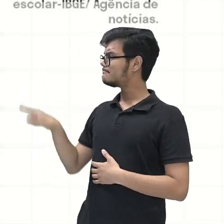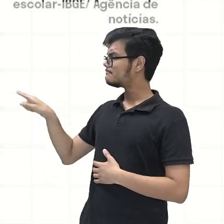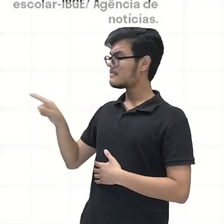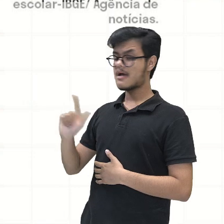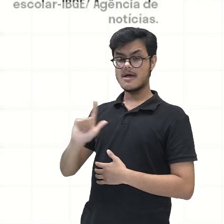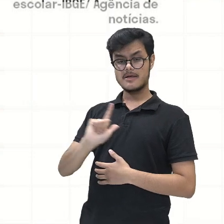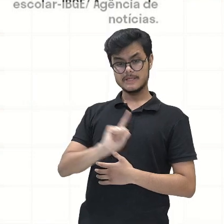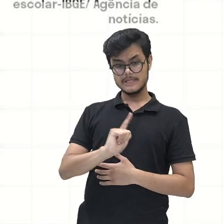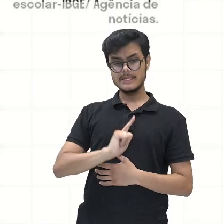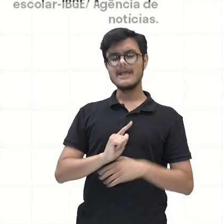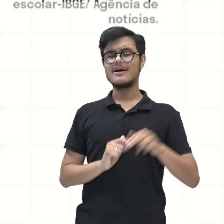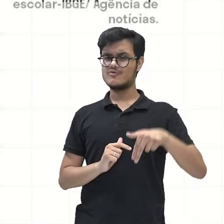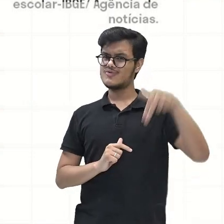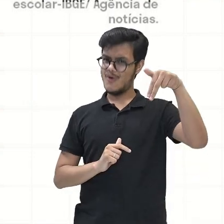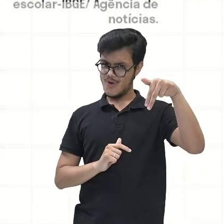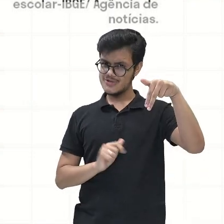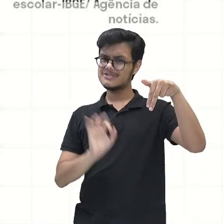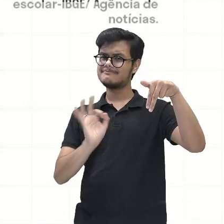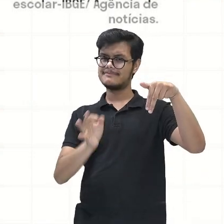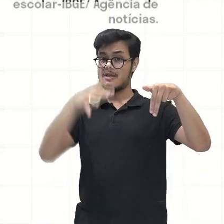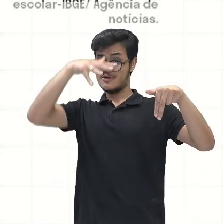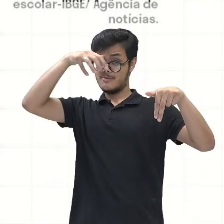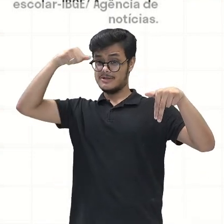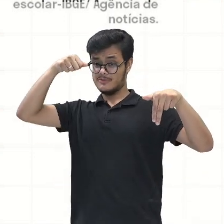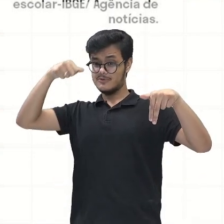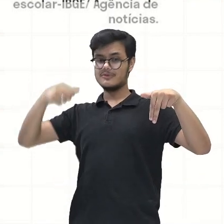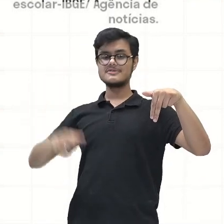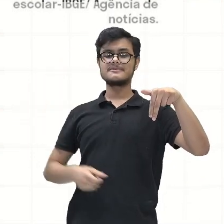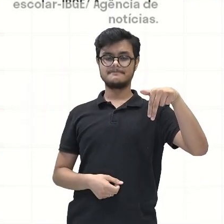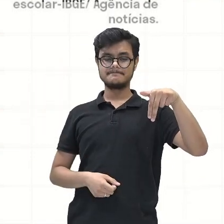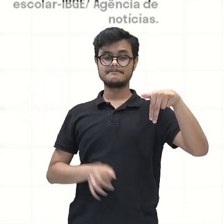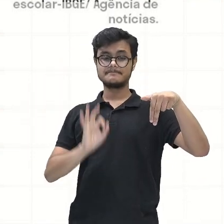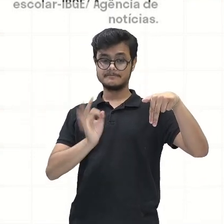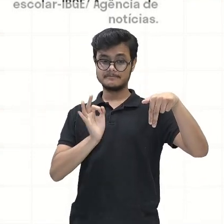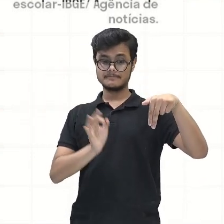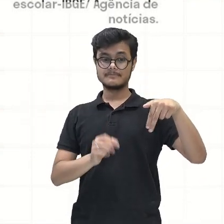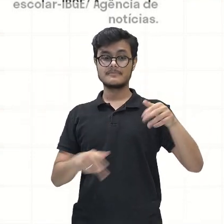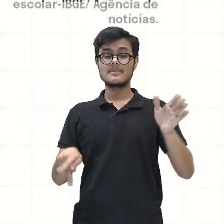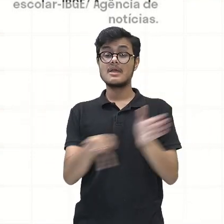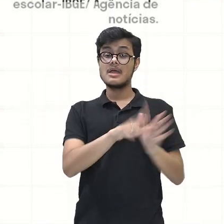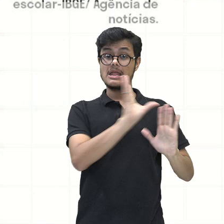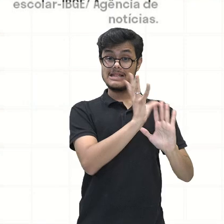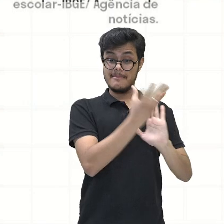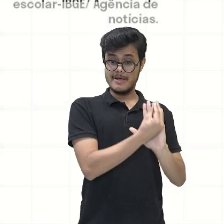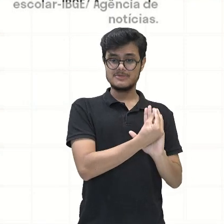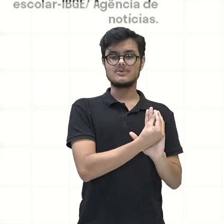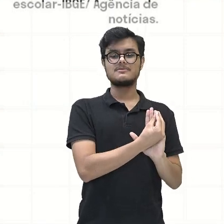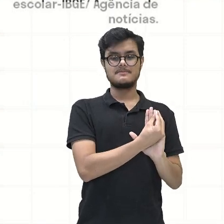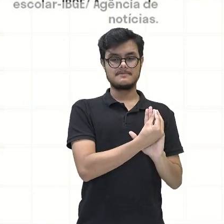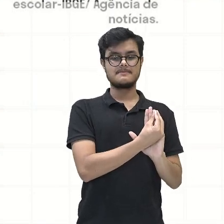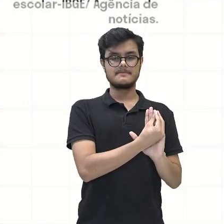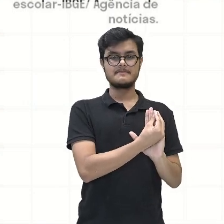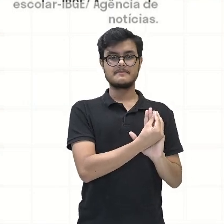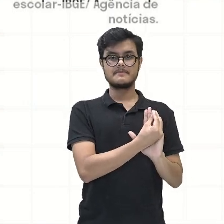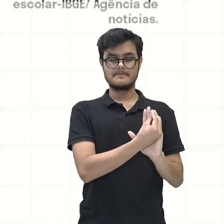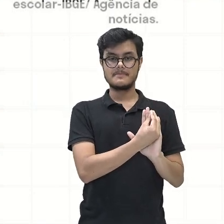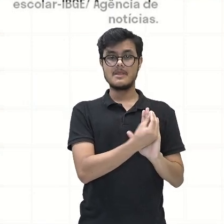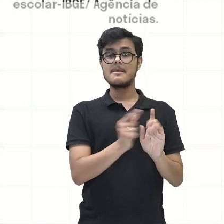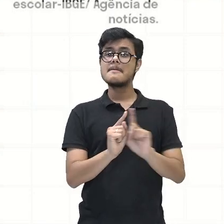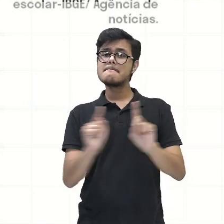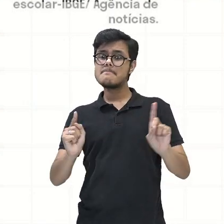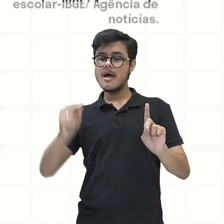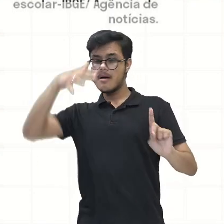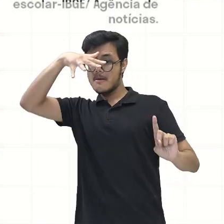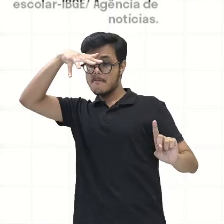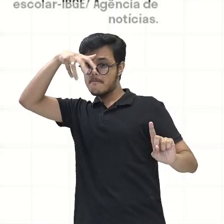é a parte norte do Mato Grosso, ele está inserido na região aqui, no complexo regional da Amazônia,